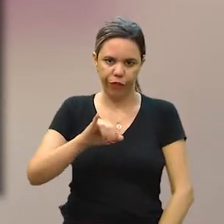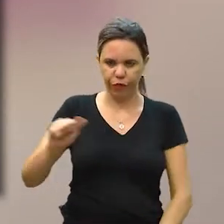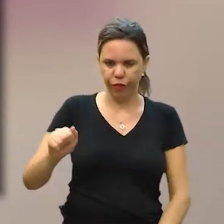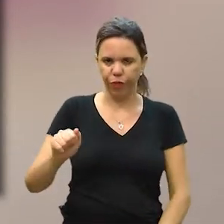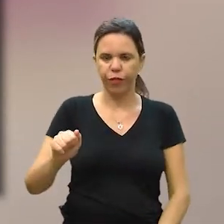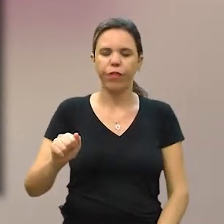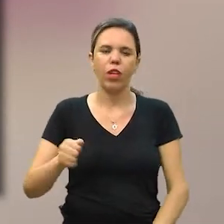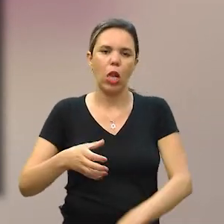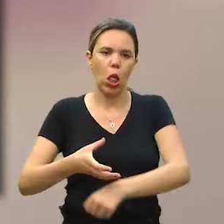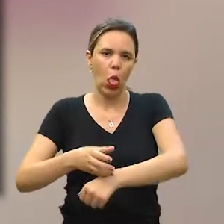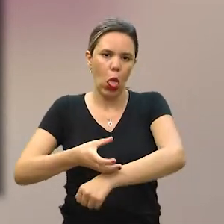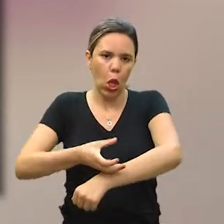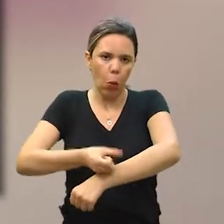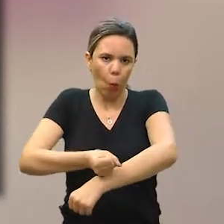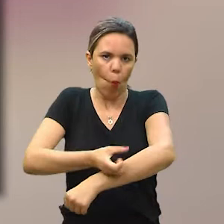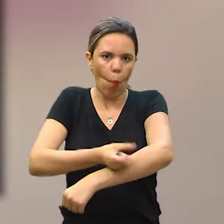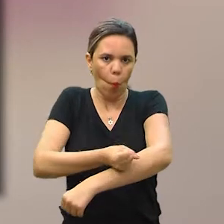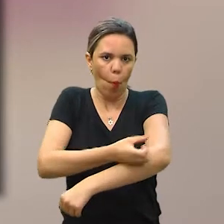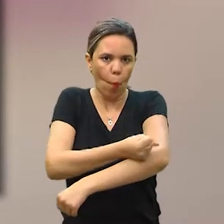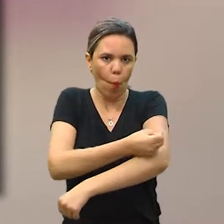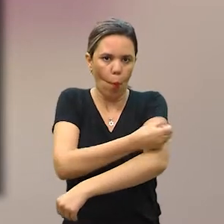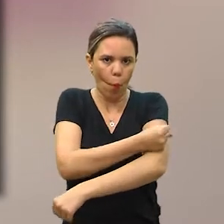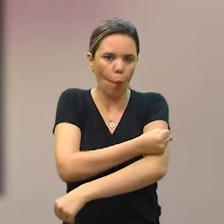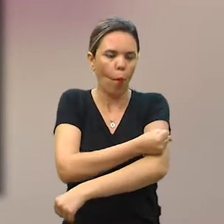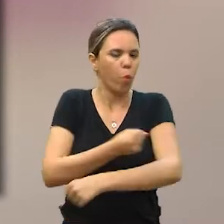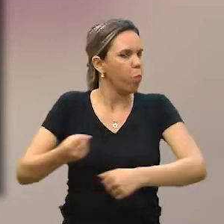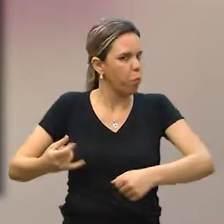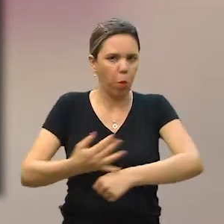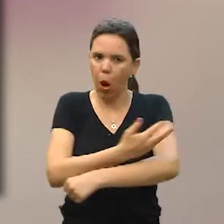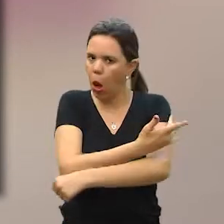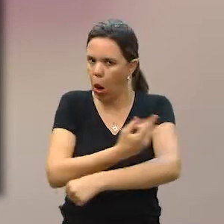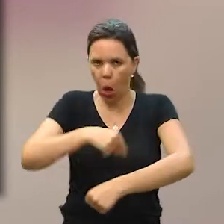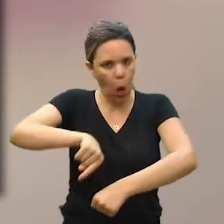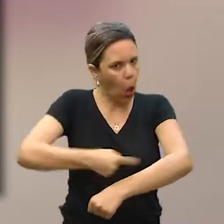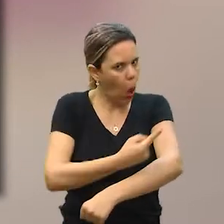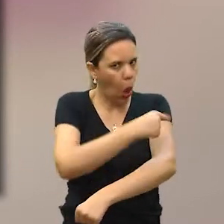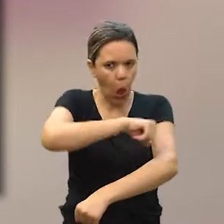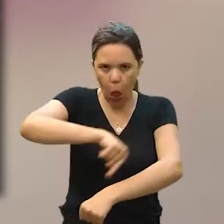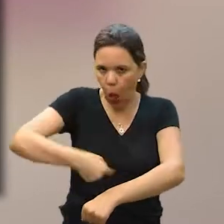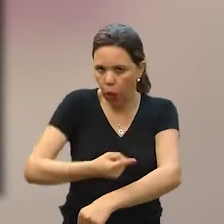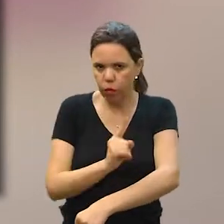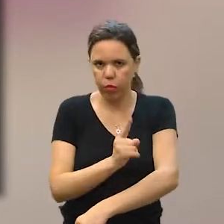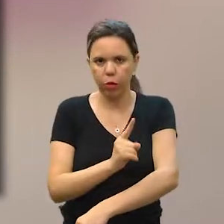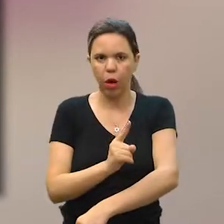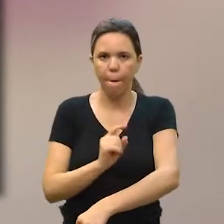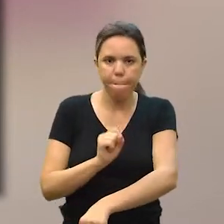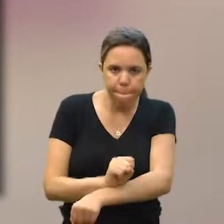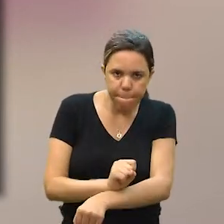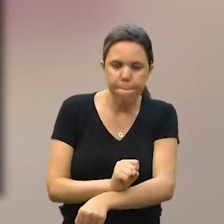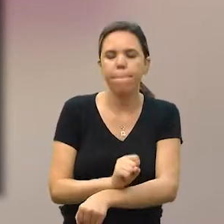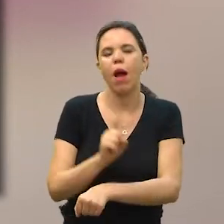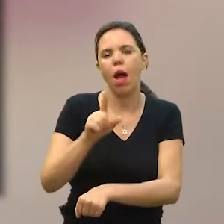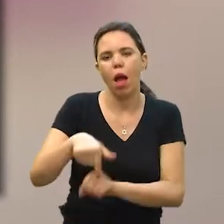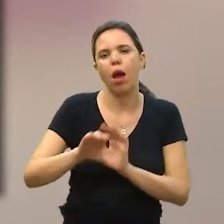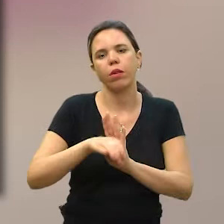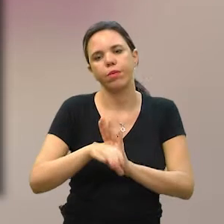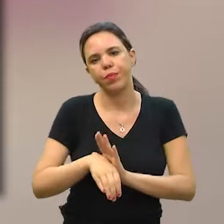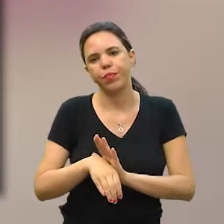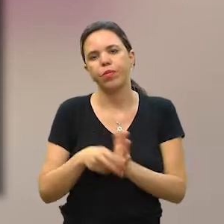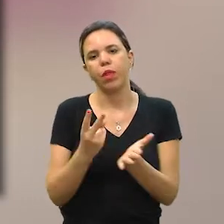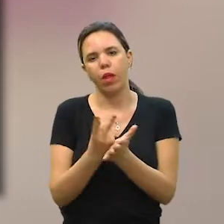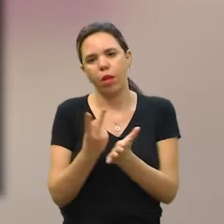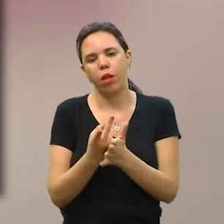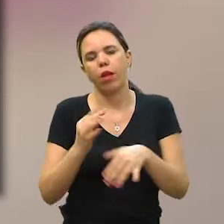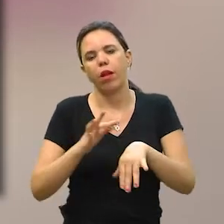sofrem um entupimento, não é? Então, o sangue deixa de fluir, né? Esse é o conceito de trombose. Essa